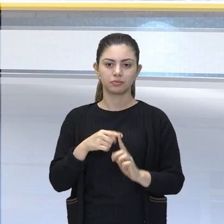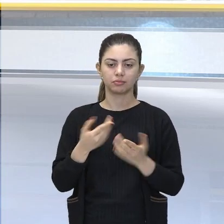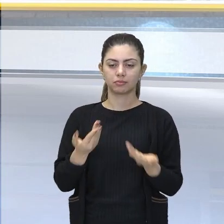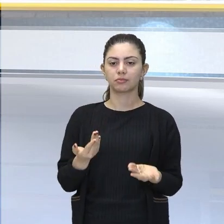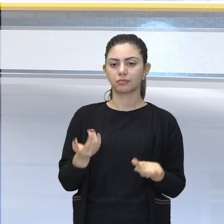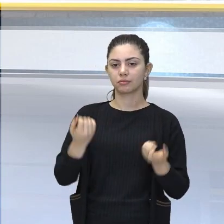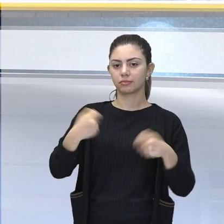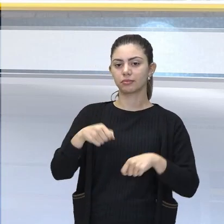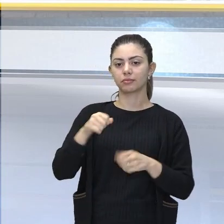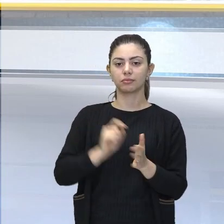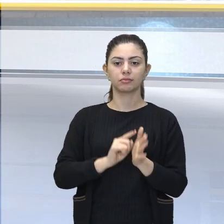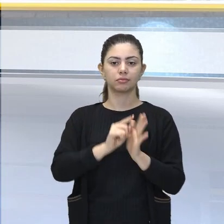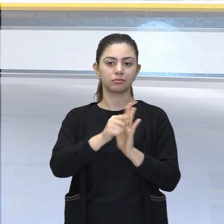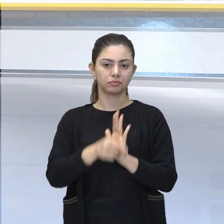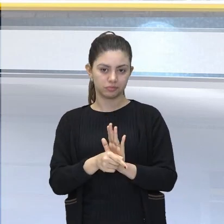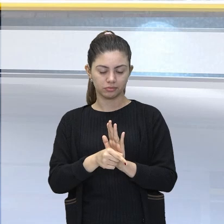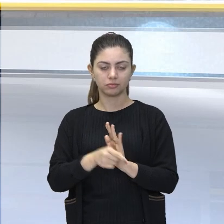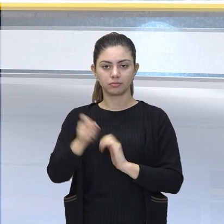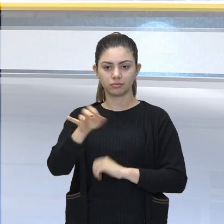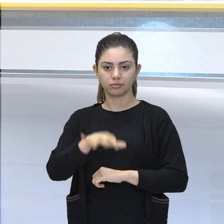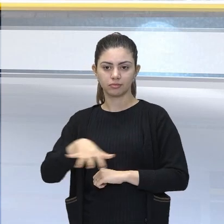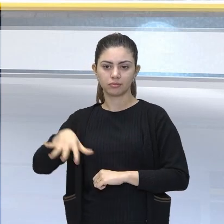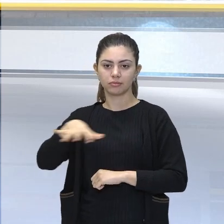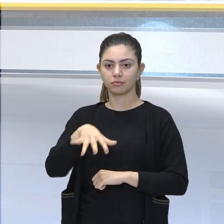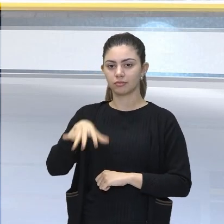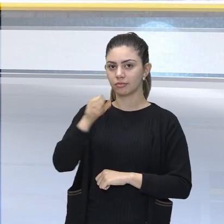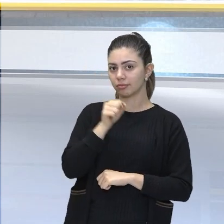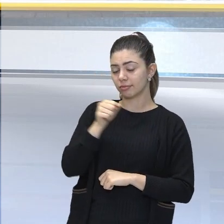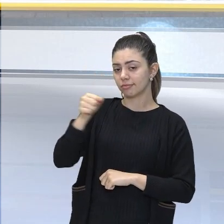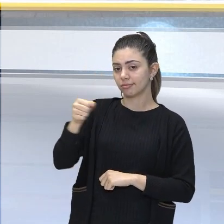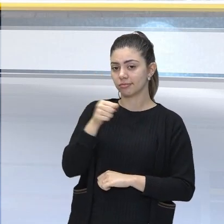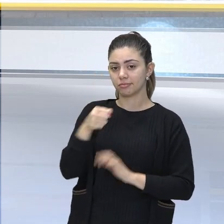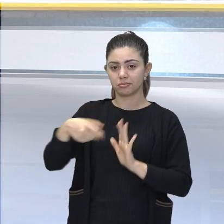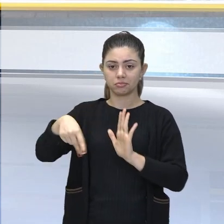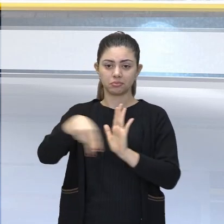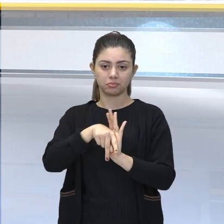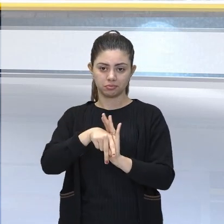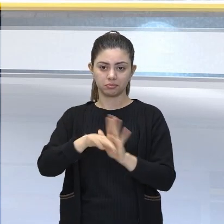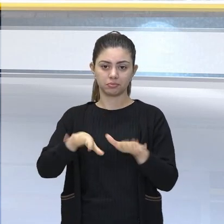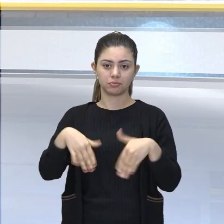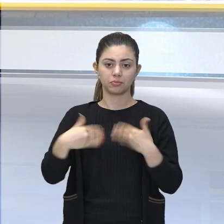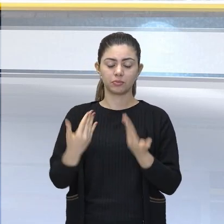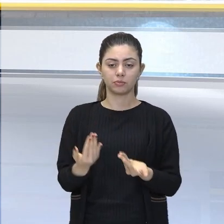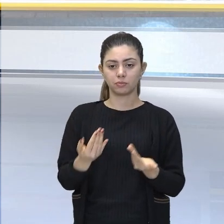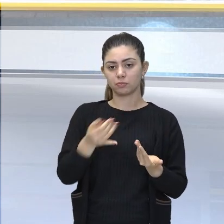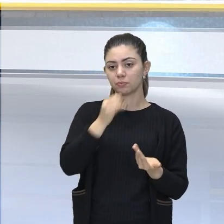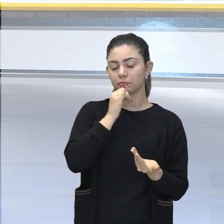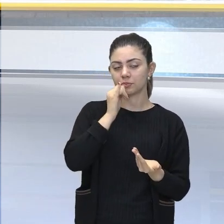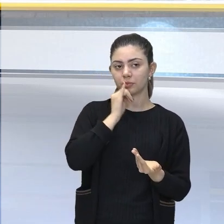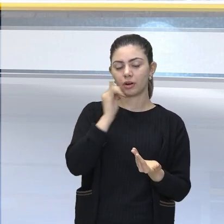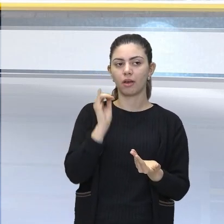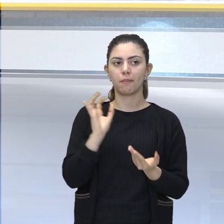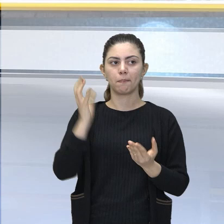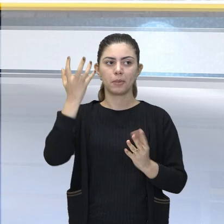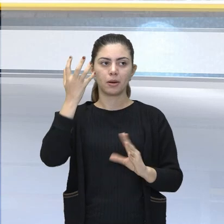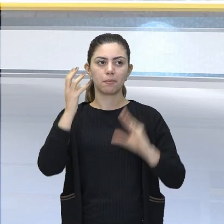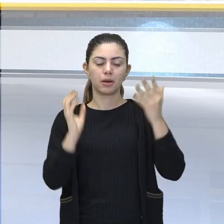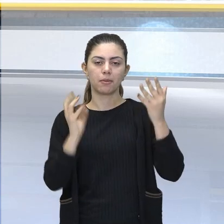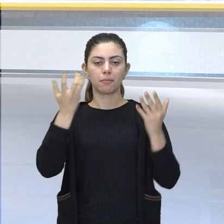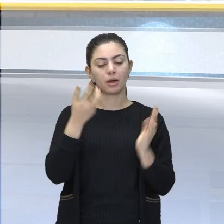campos ou gêneros separados de jornalismo ou escrever relatos